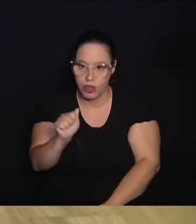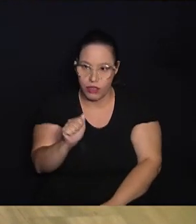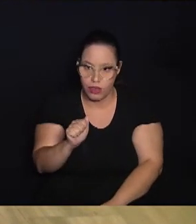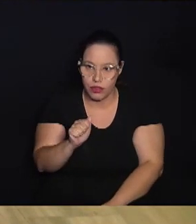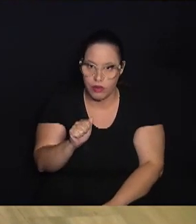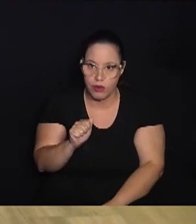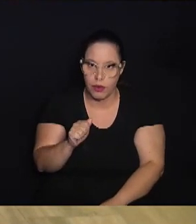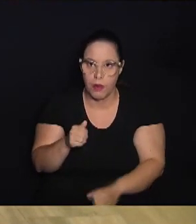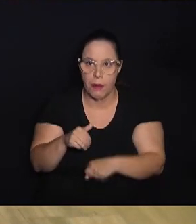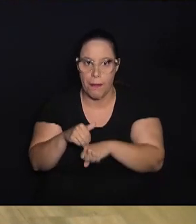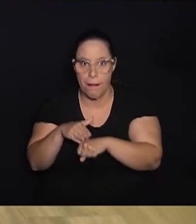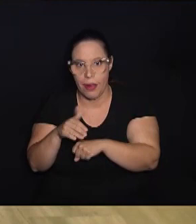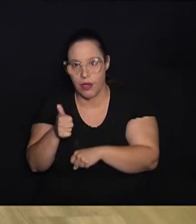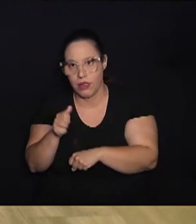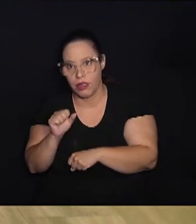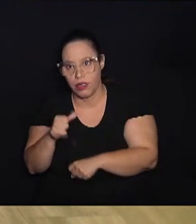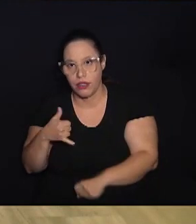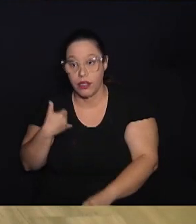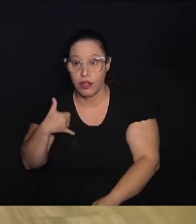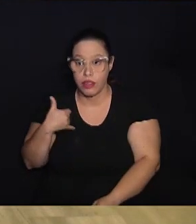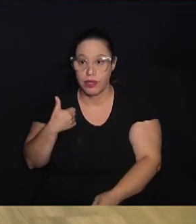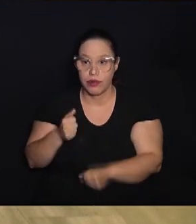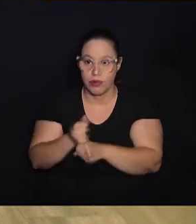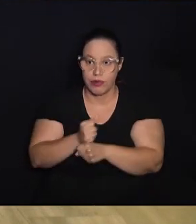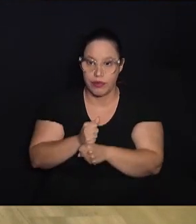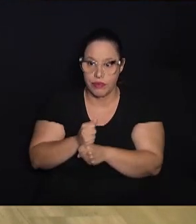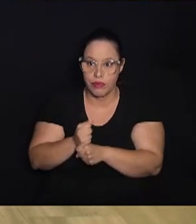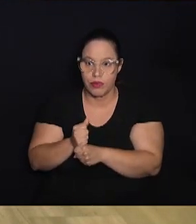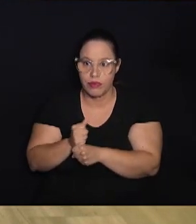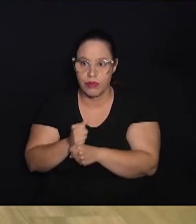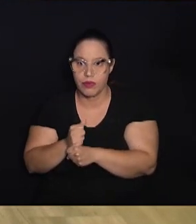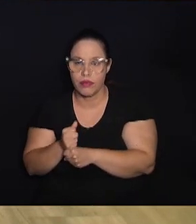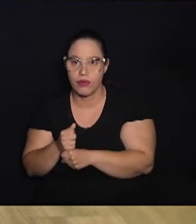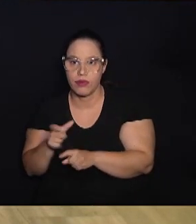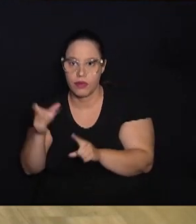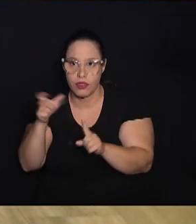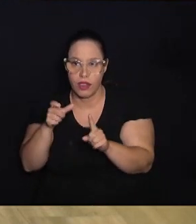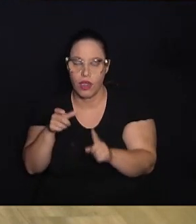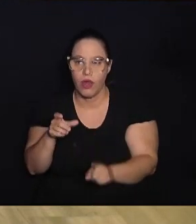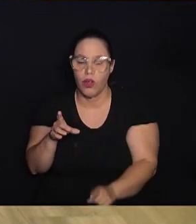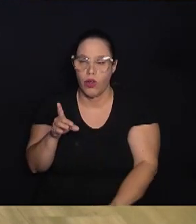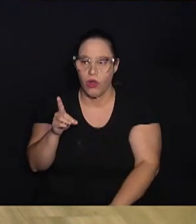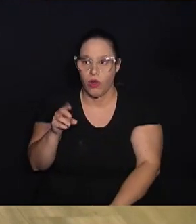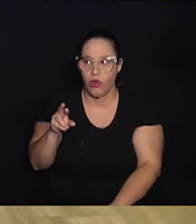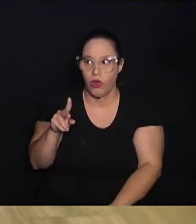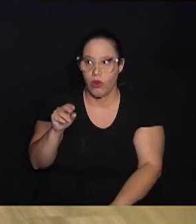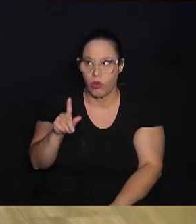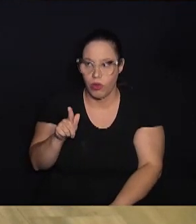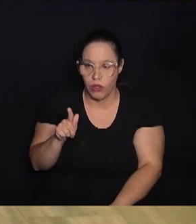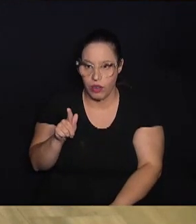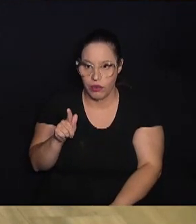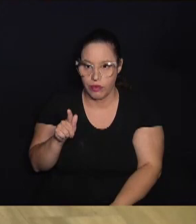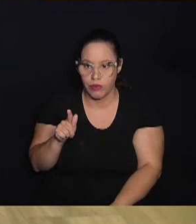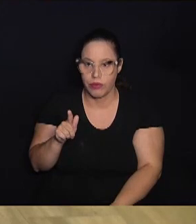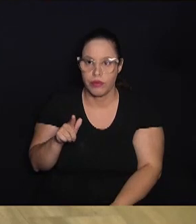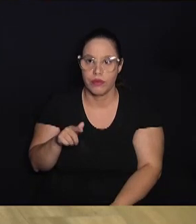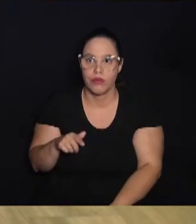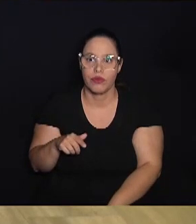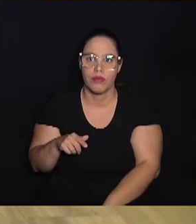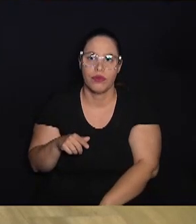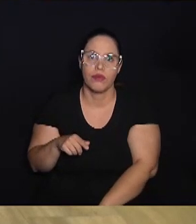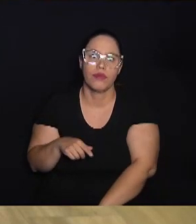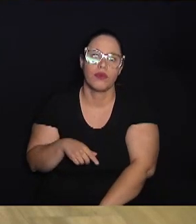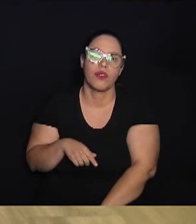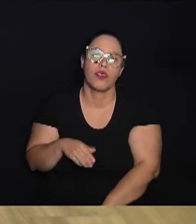mais de 10 anos de publicação Então tinha muito Retorno assim muita gente falava para mim que o personagem favorito era o dog né apesar da principal ter